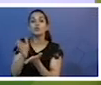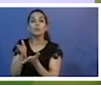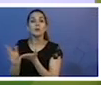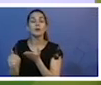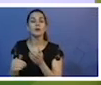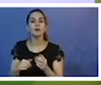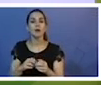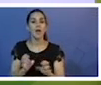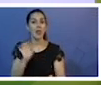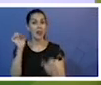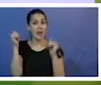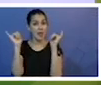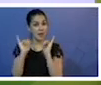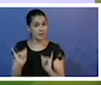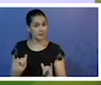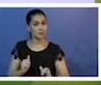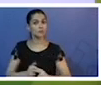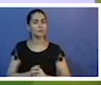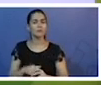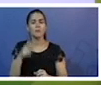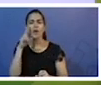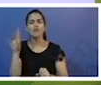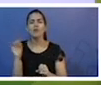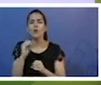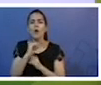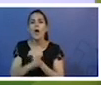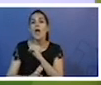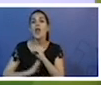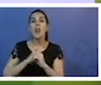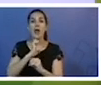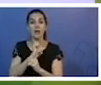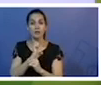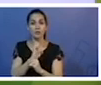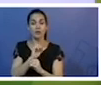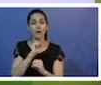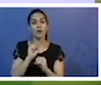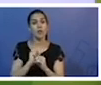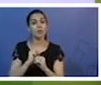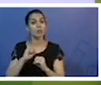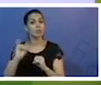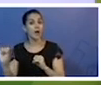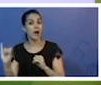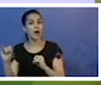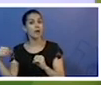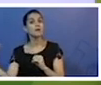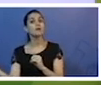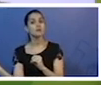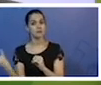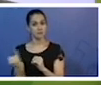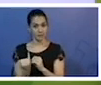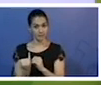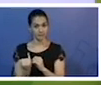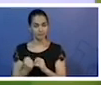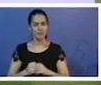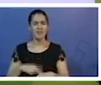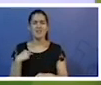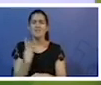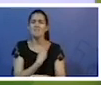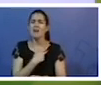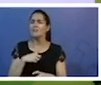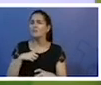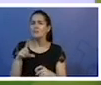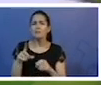desses átomos para saber quantos elétrons eles vão doar ou receber. Mas a gente tem uma facilidade, a gente tem